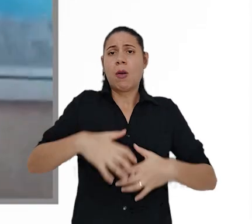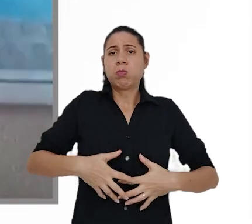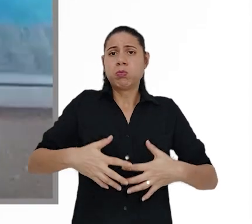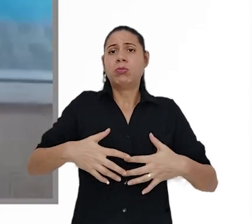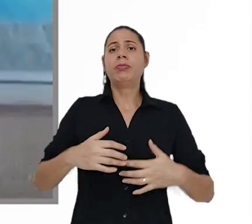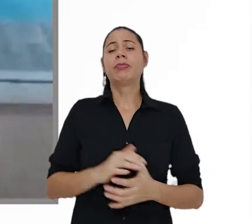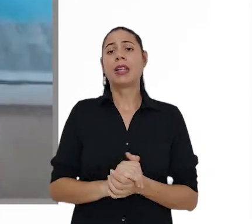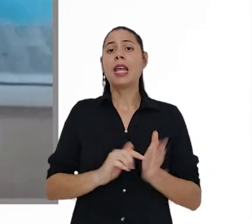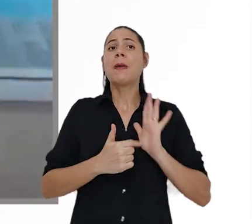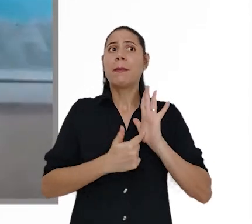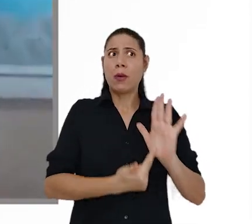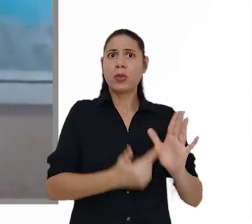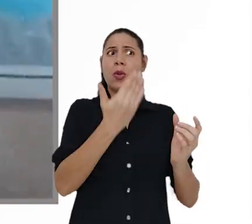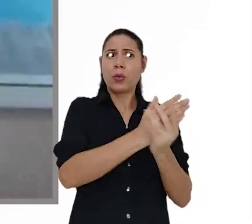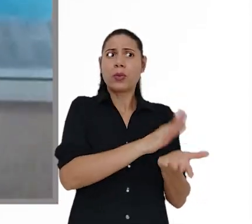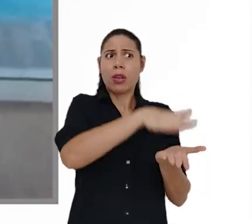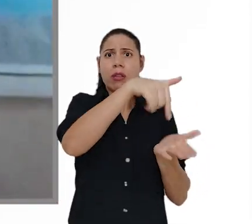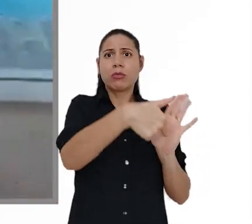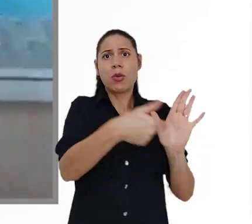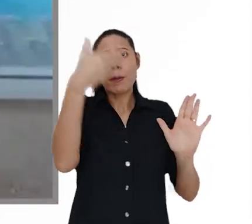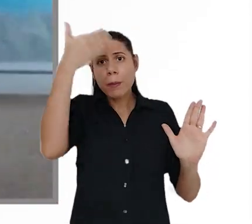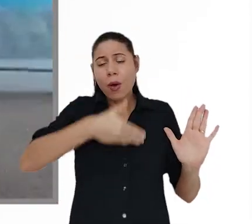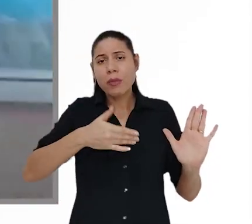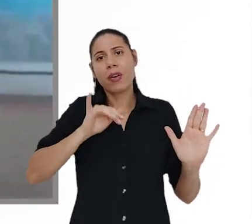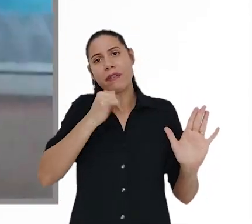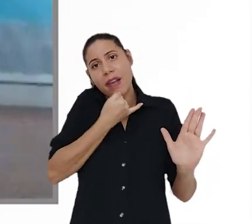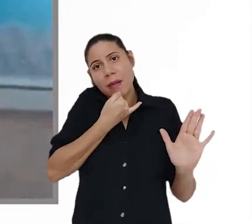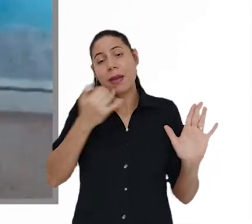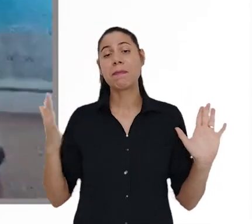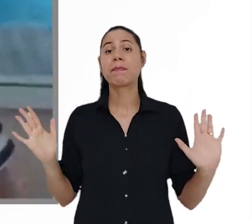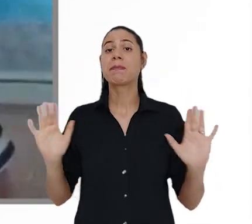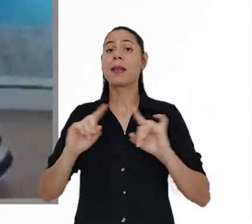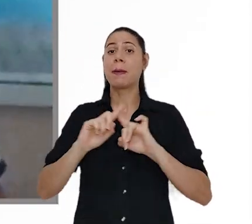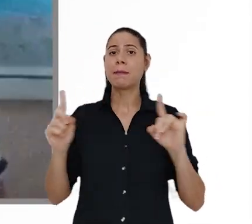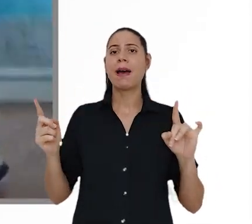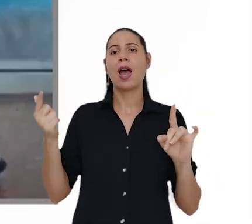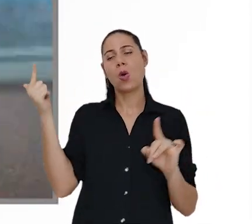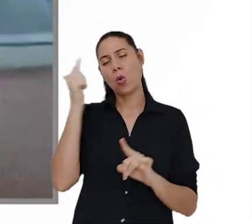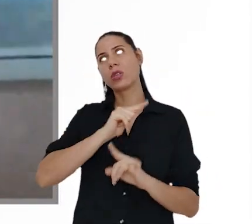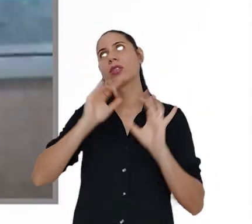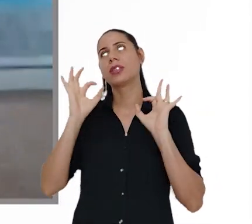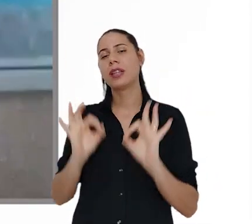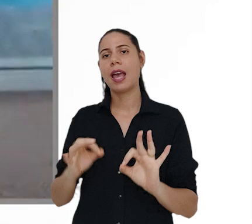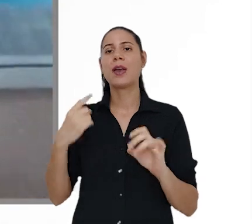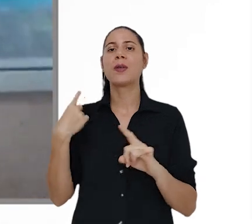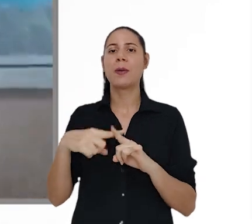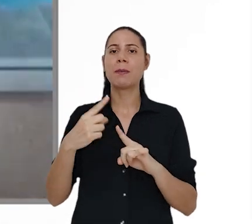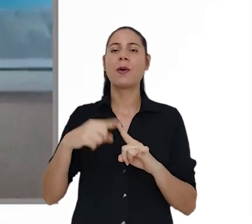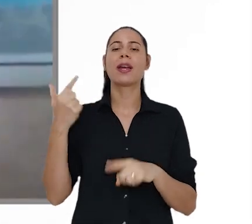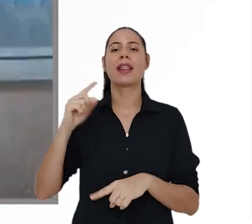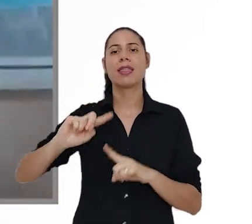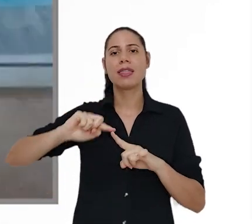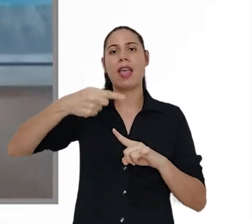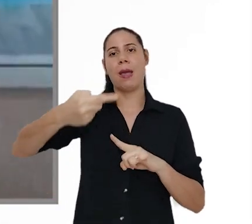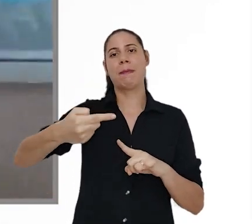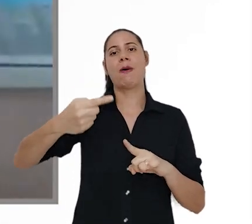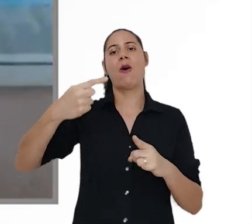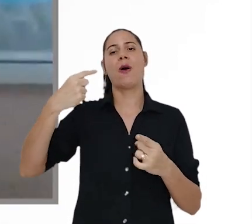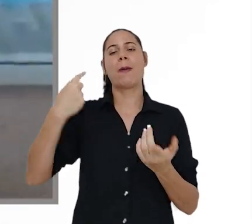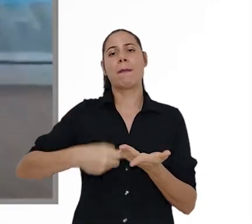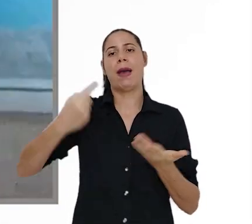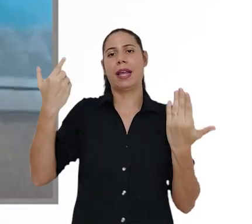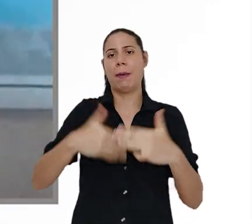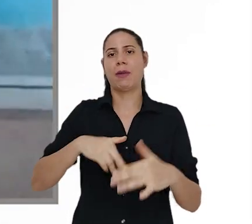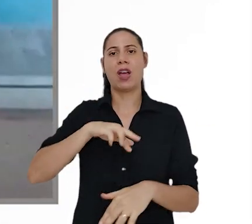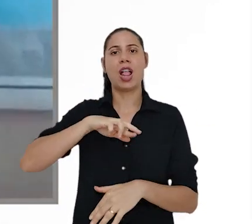todo provado nos autos essa minha situação. Infelizmente, né? Mas deu assim, no final deu certo porque eu consegui fazer o TAF